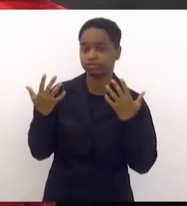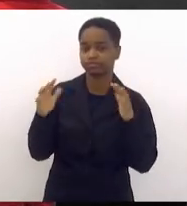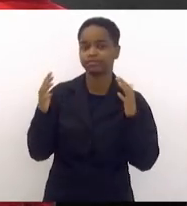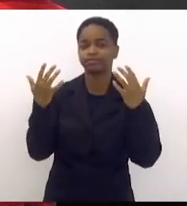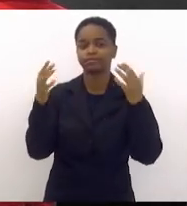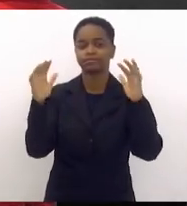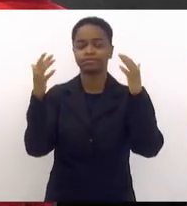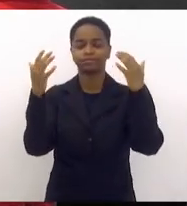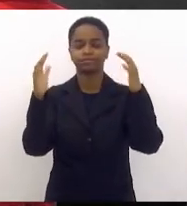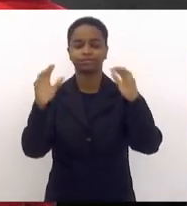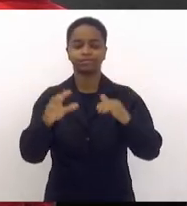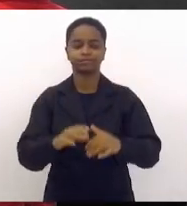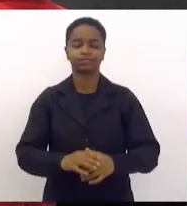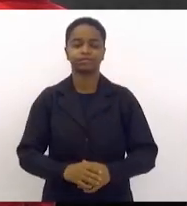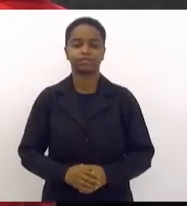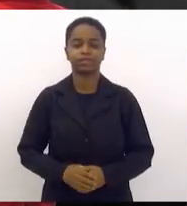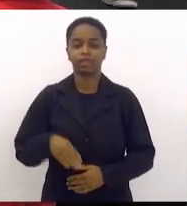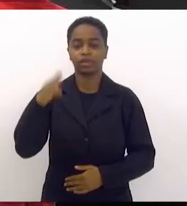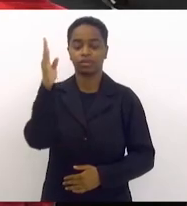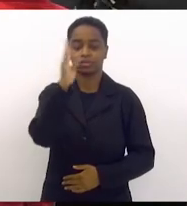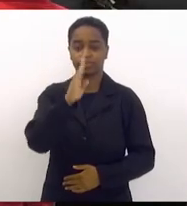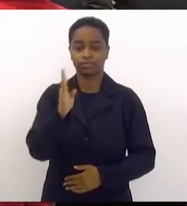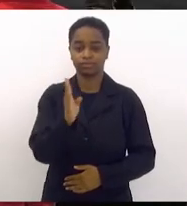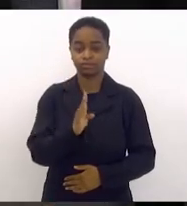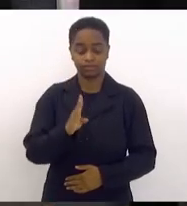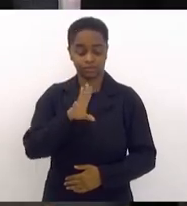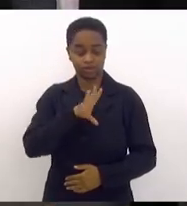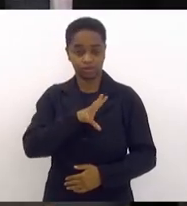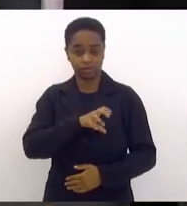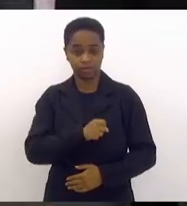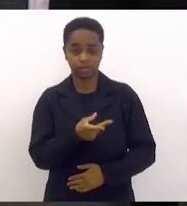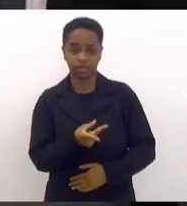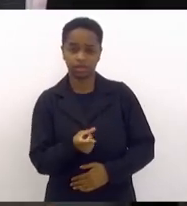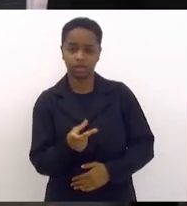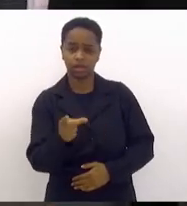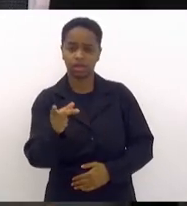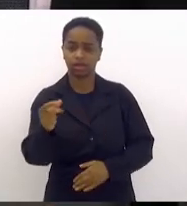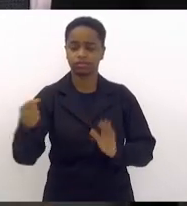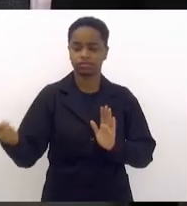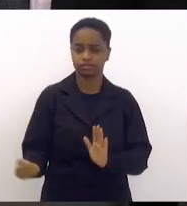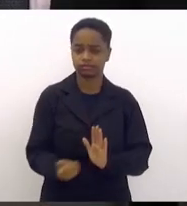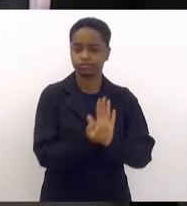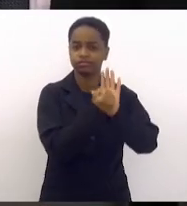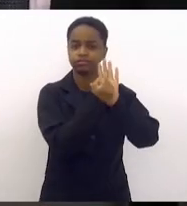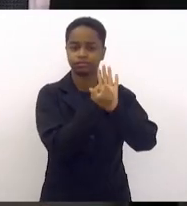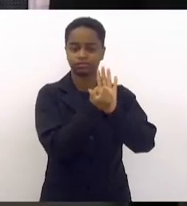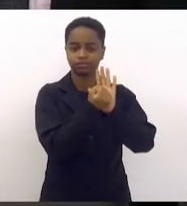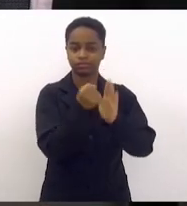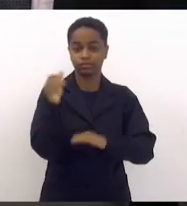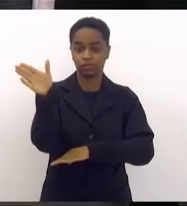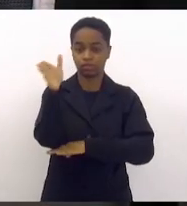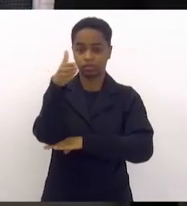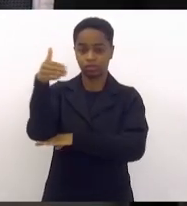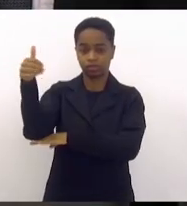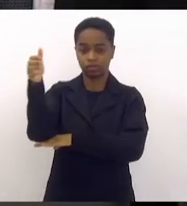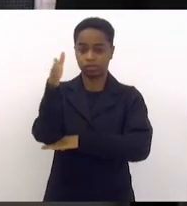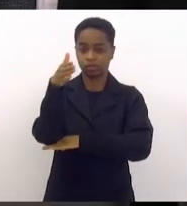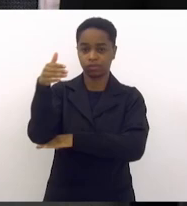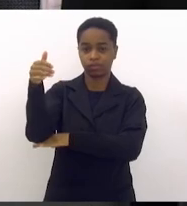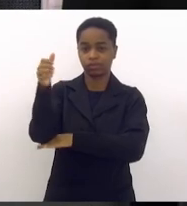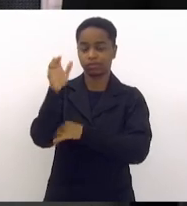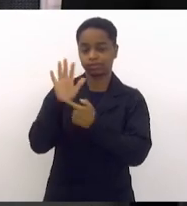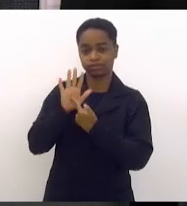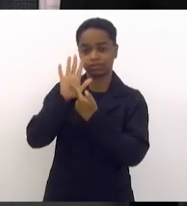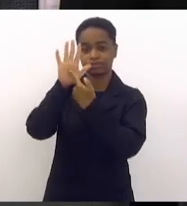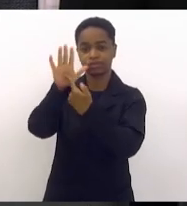amatr S missão Brasil que amor eterno seja símbolo Olá par o que